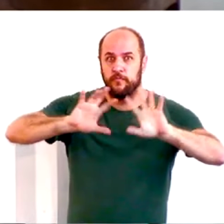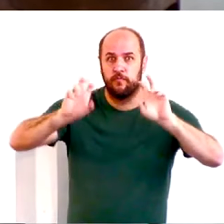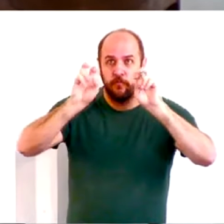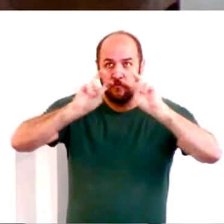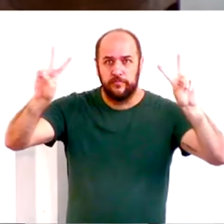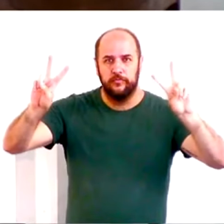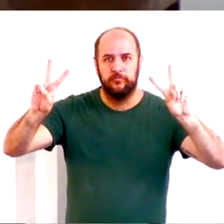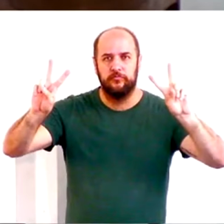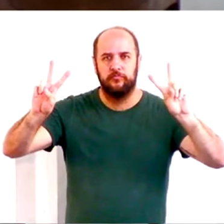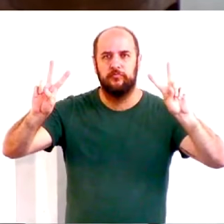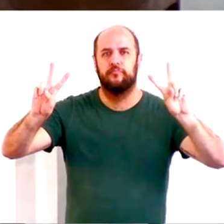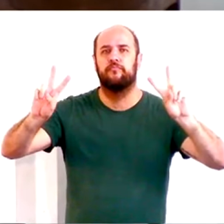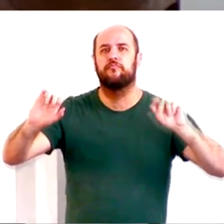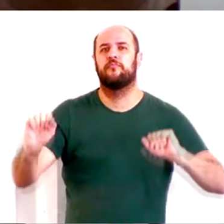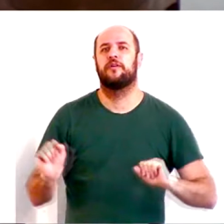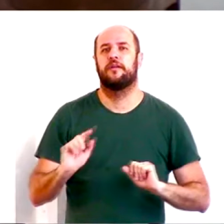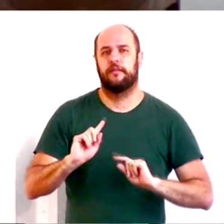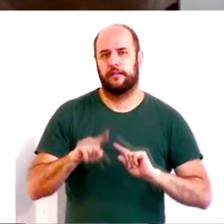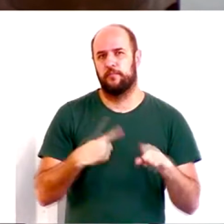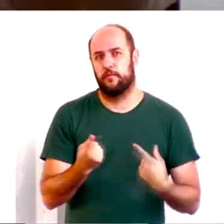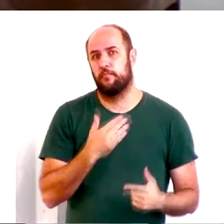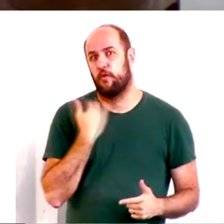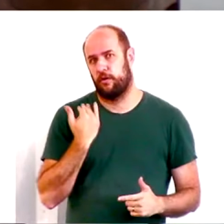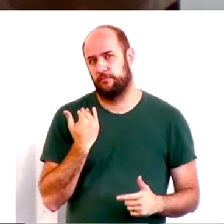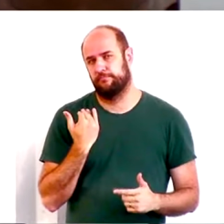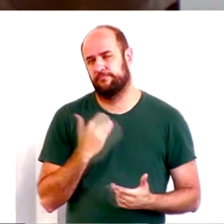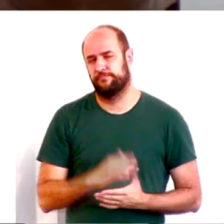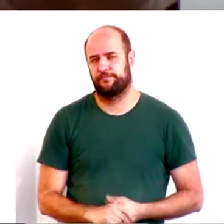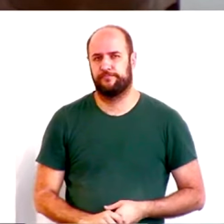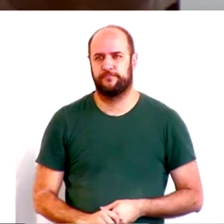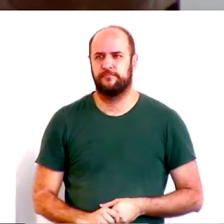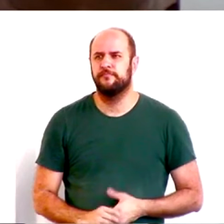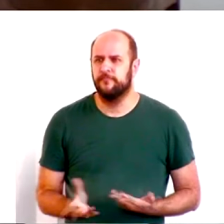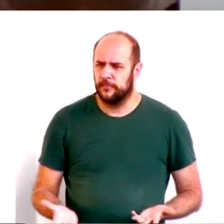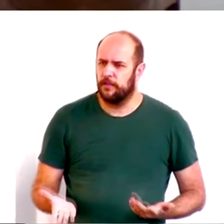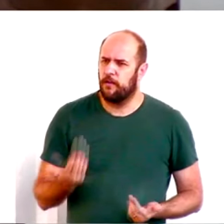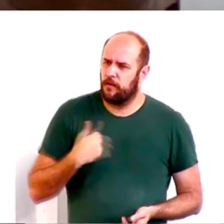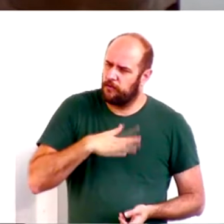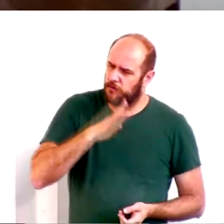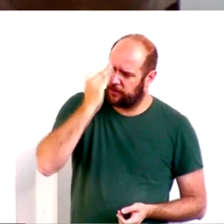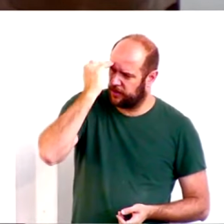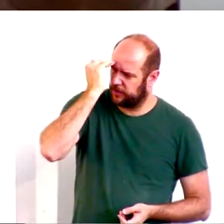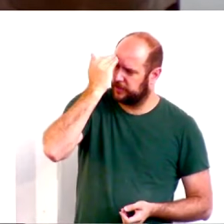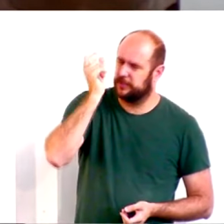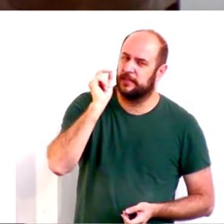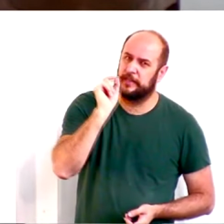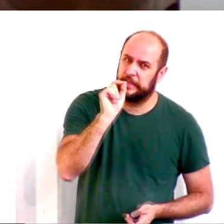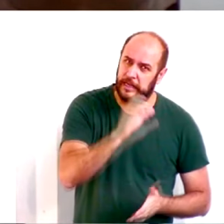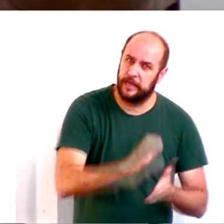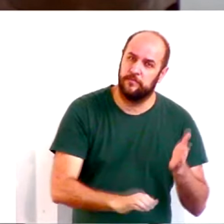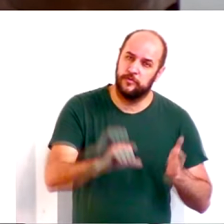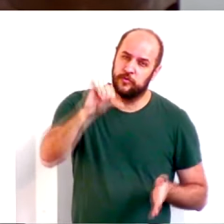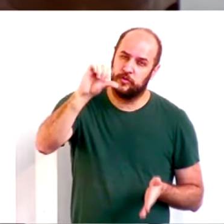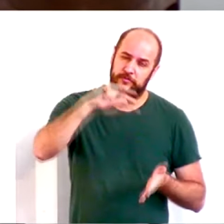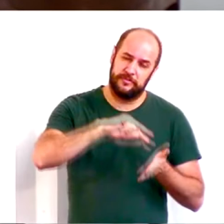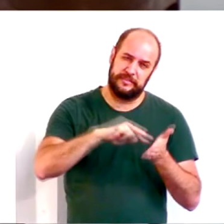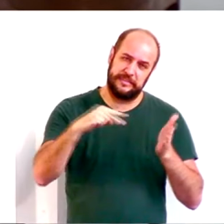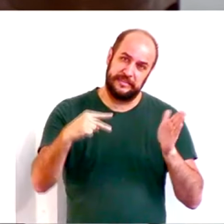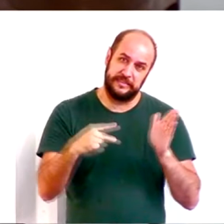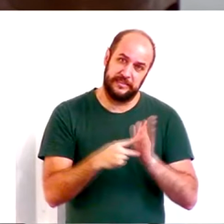e É nesse aspecto aqui que nós começamos a compreender o que é que o Capítulo 9 quer dizer